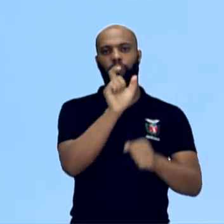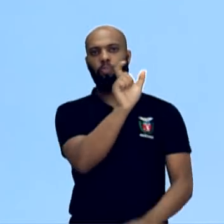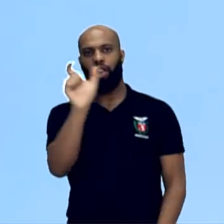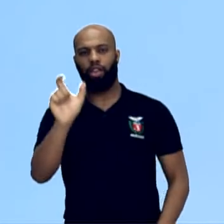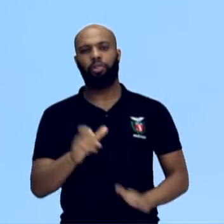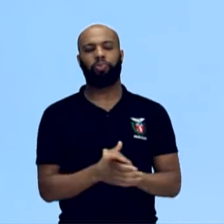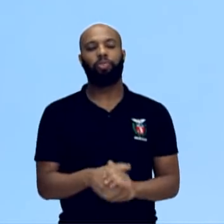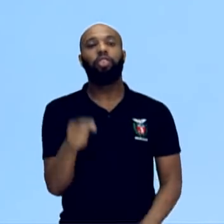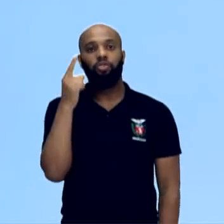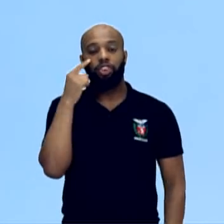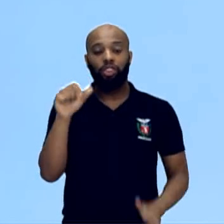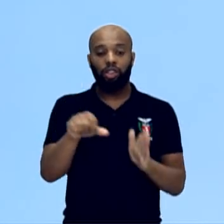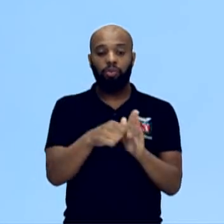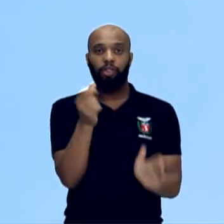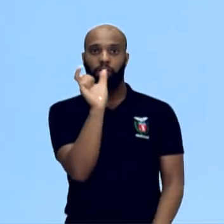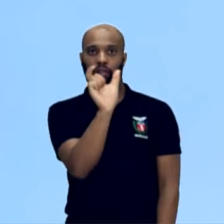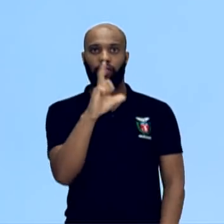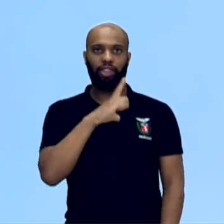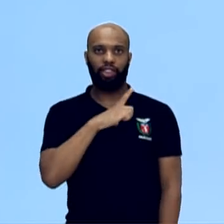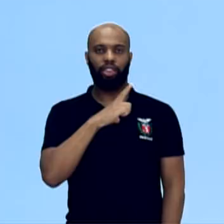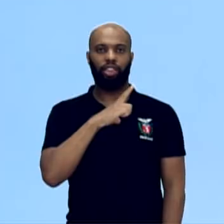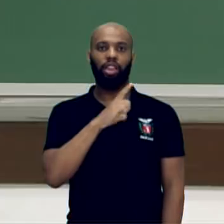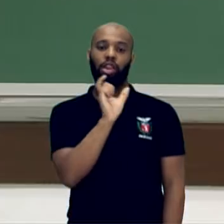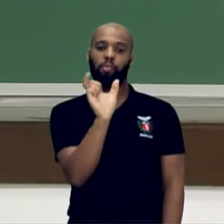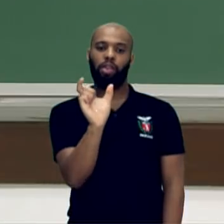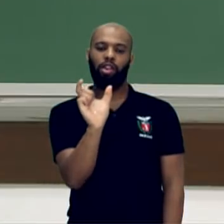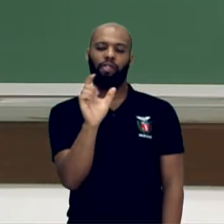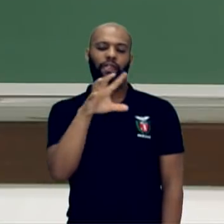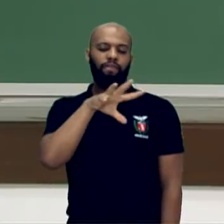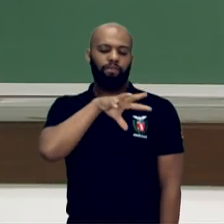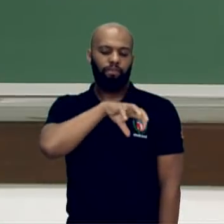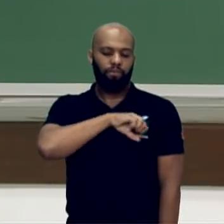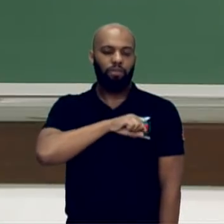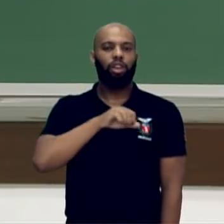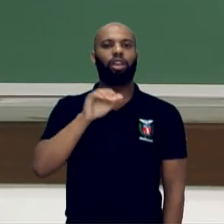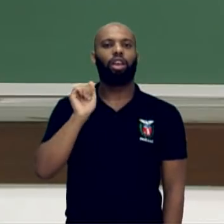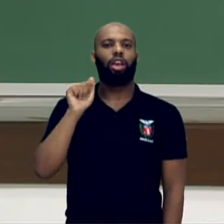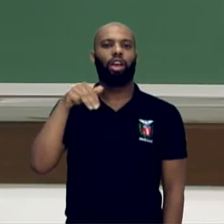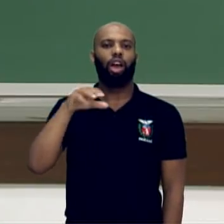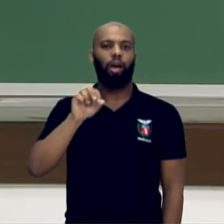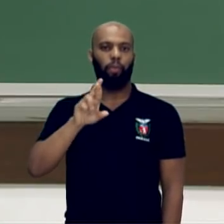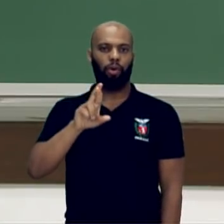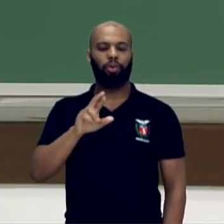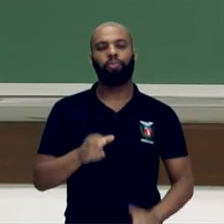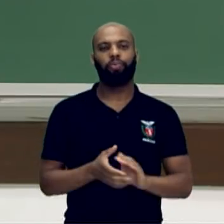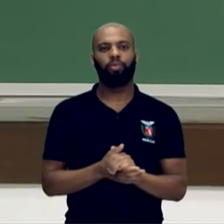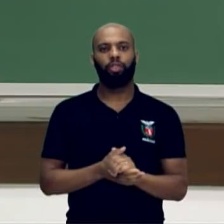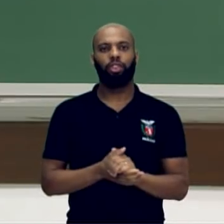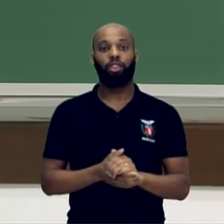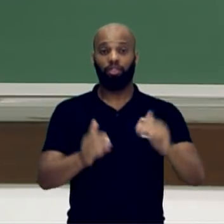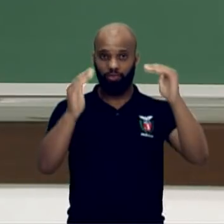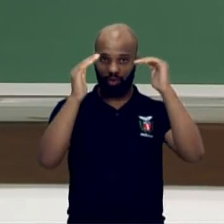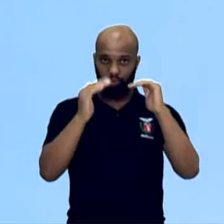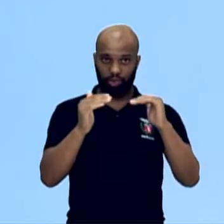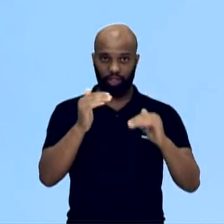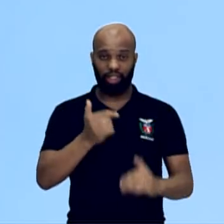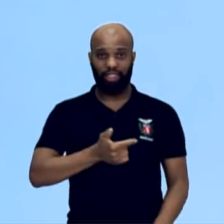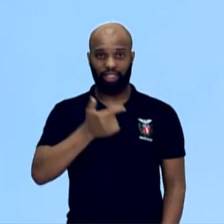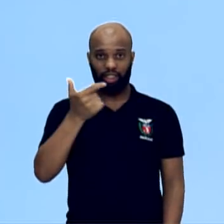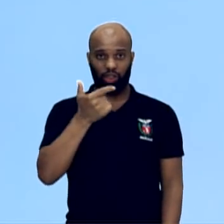a primeira palavra formada é amor, amor. A segunda palavra